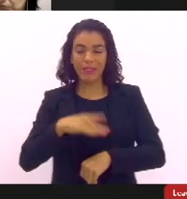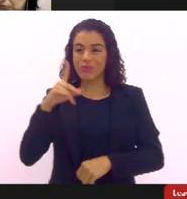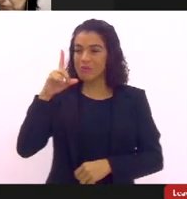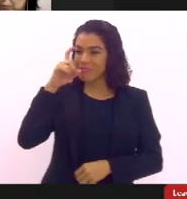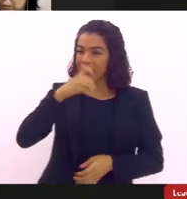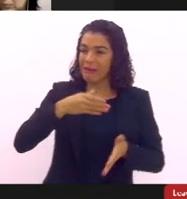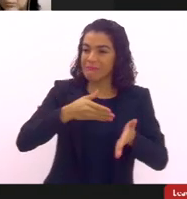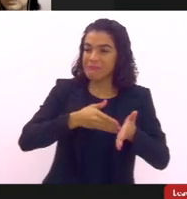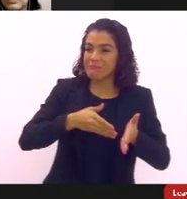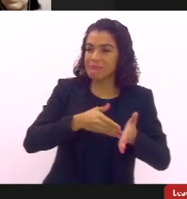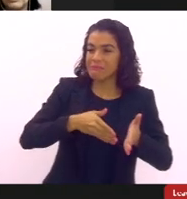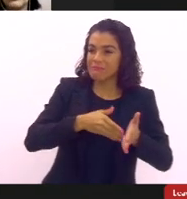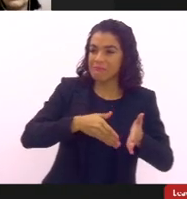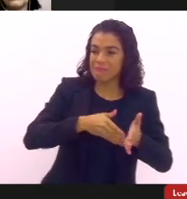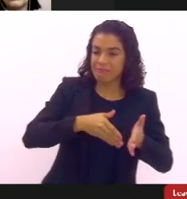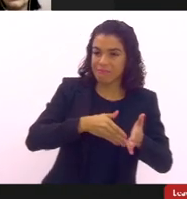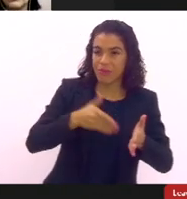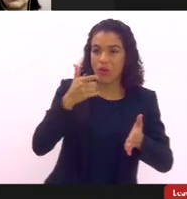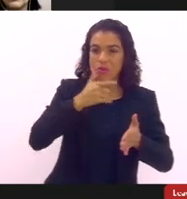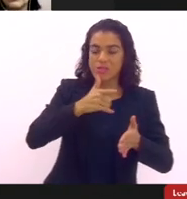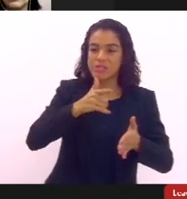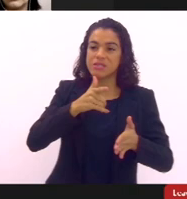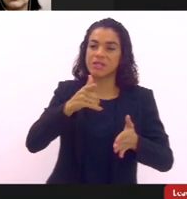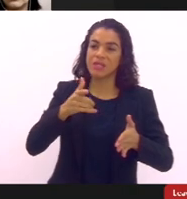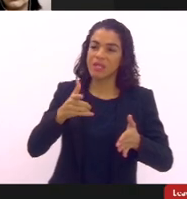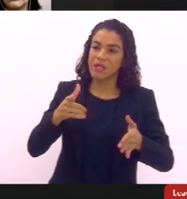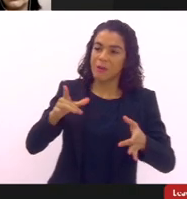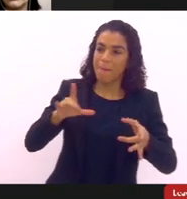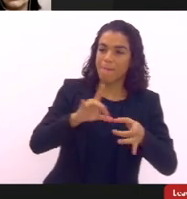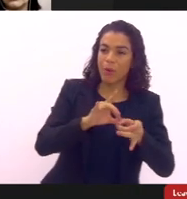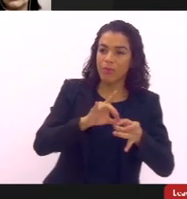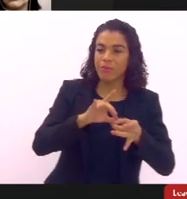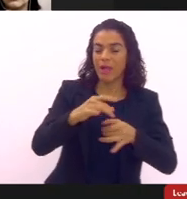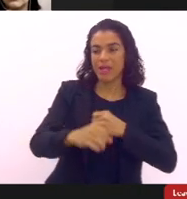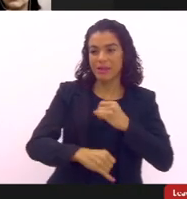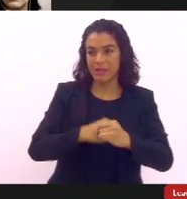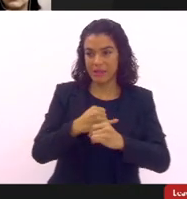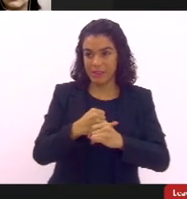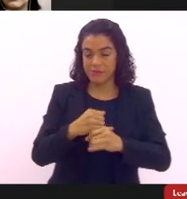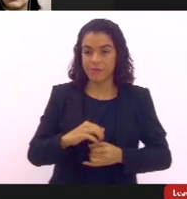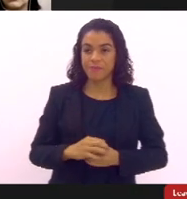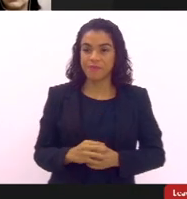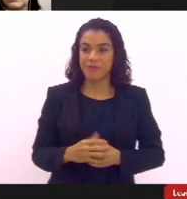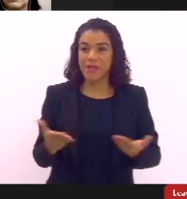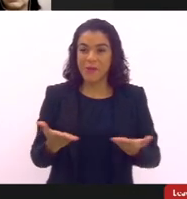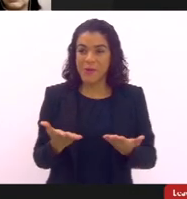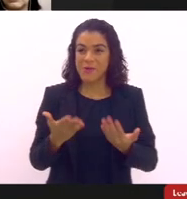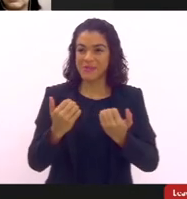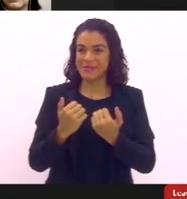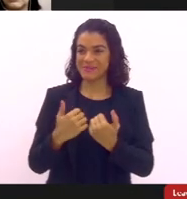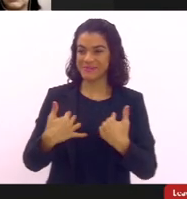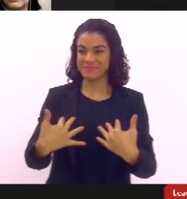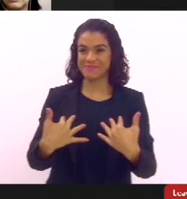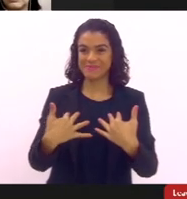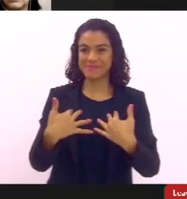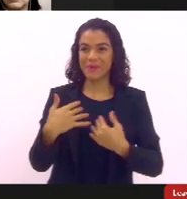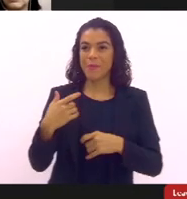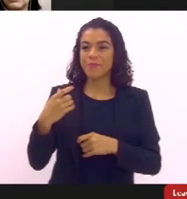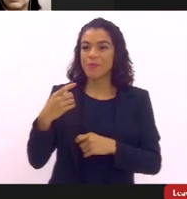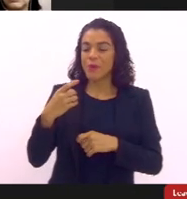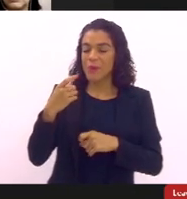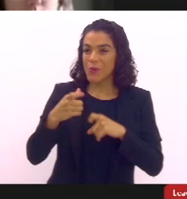dificuldade de conexão, mas que já vai entrar. E nessa audiência, o doutor